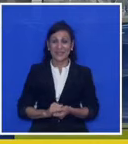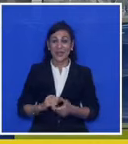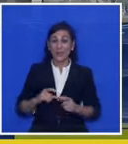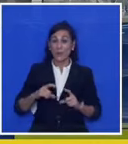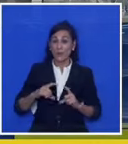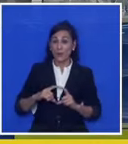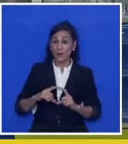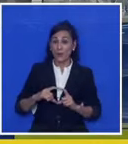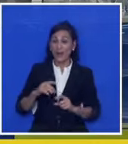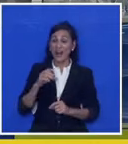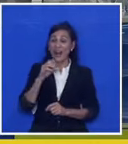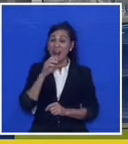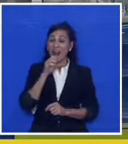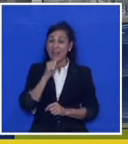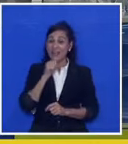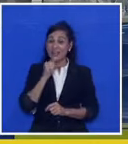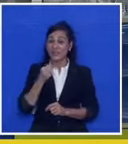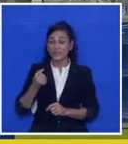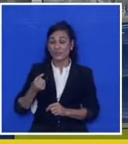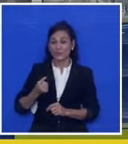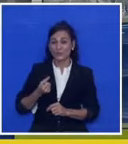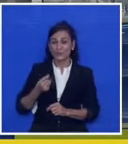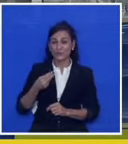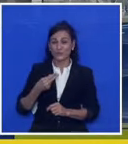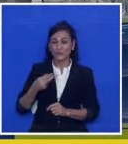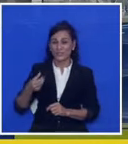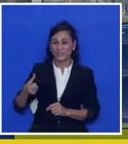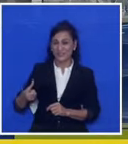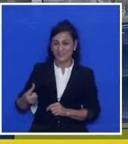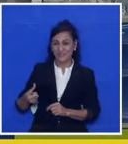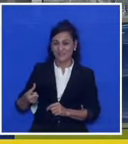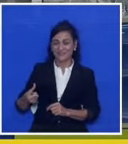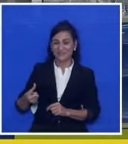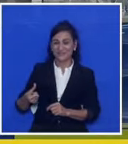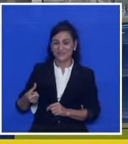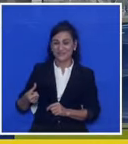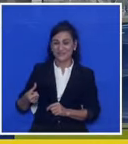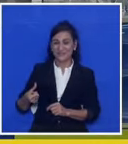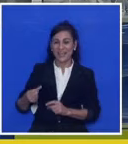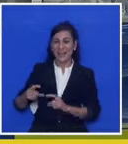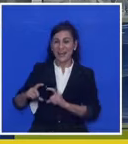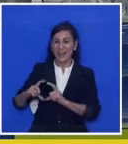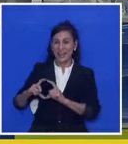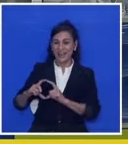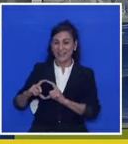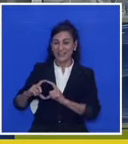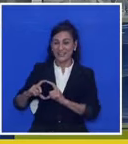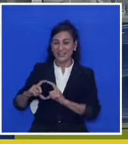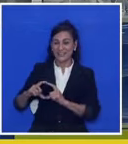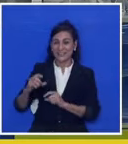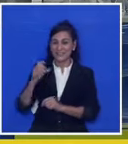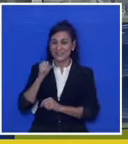Bola laranja, número 29. Laranja, 29.